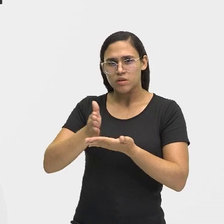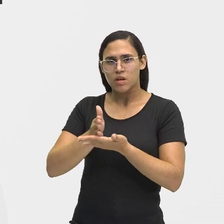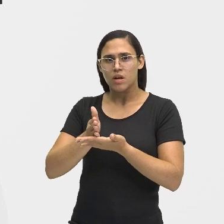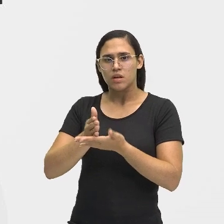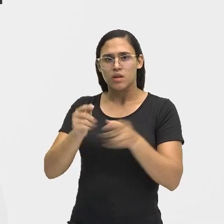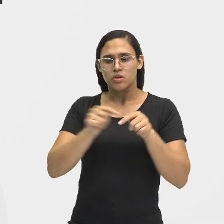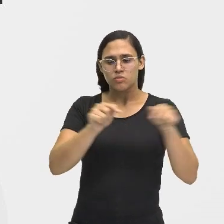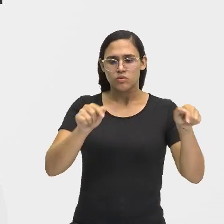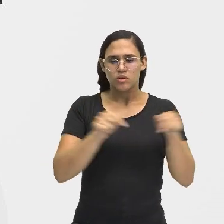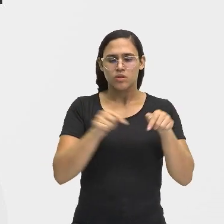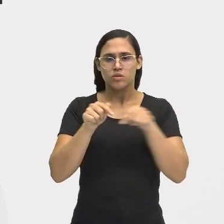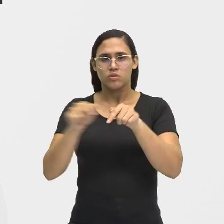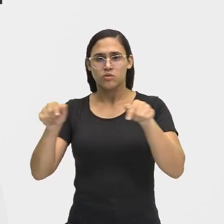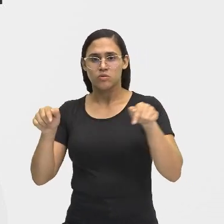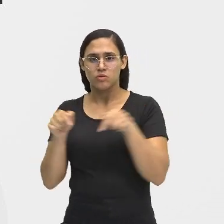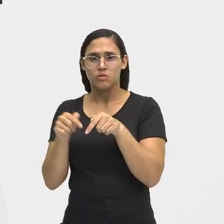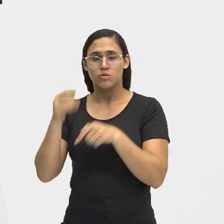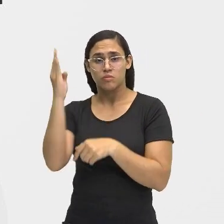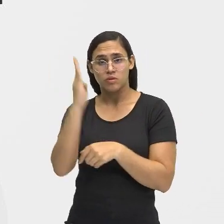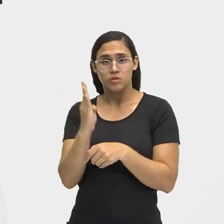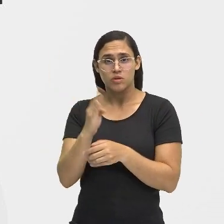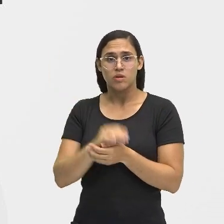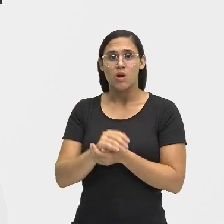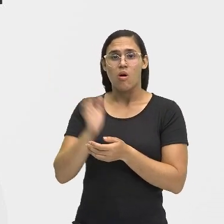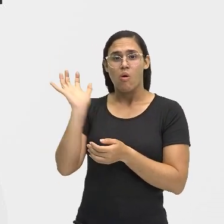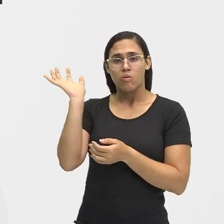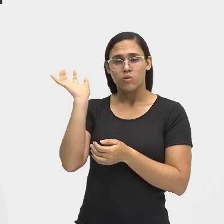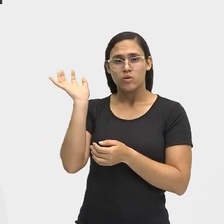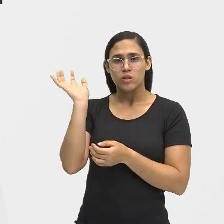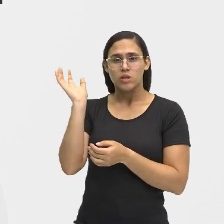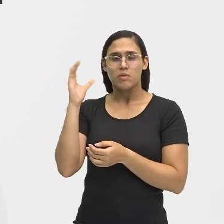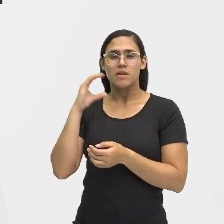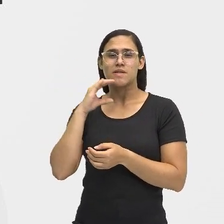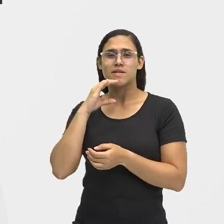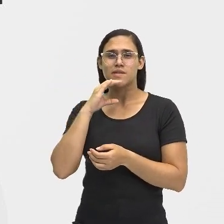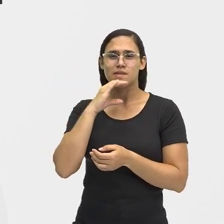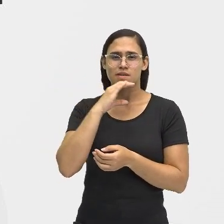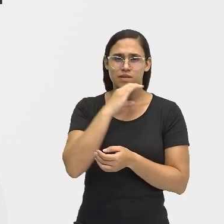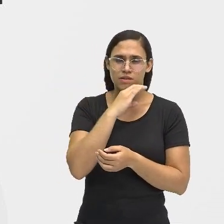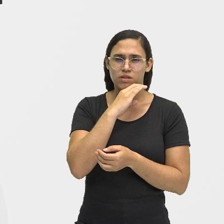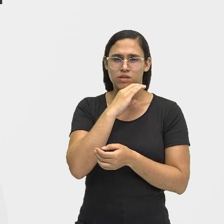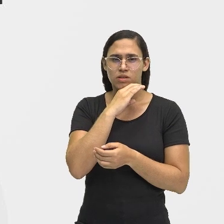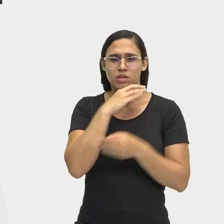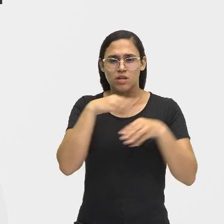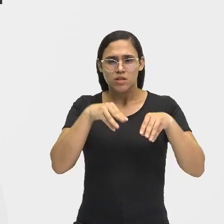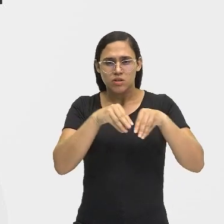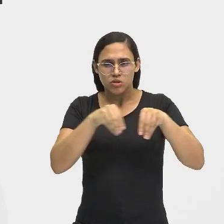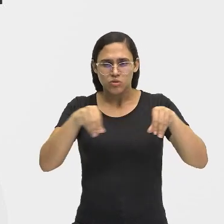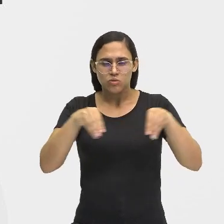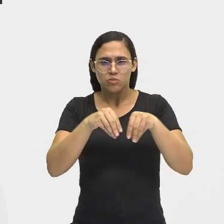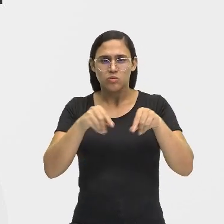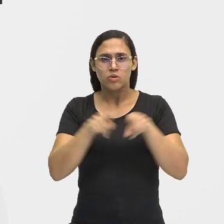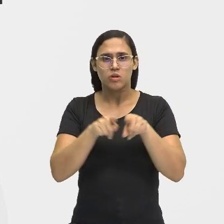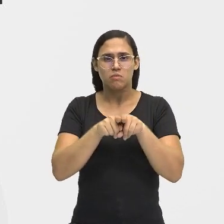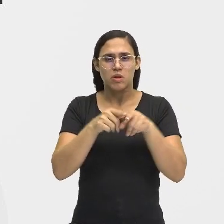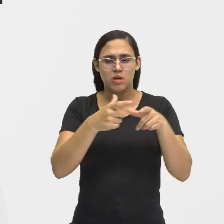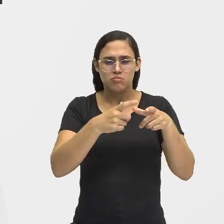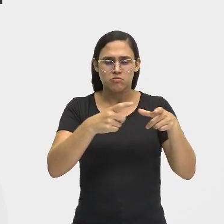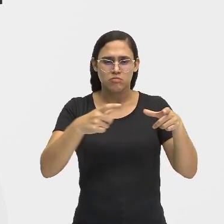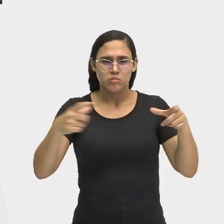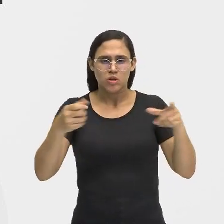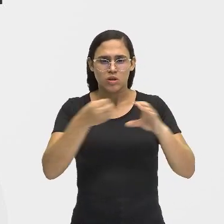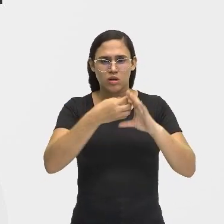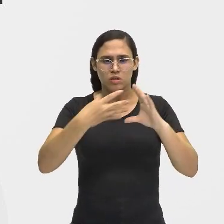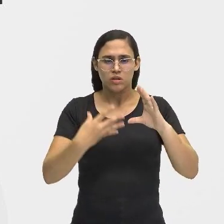brasileiro, né? O clima da Amazônia vai ser quente e úmido, e aí a sua densa vegetação vai ser caracterizada